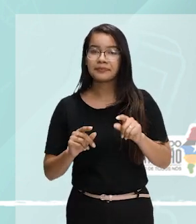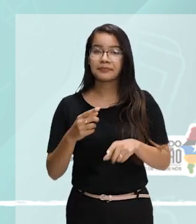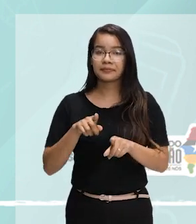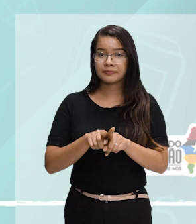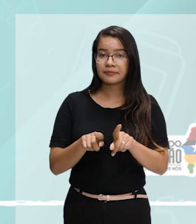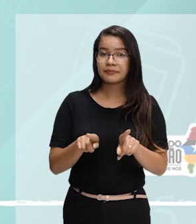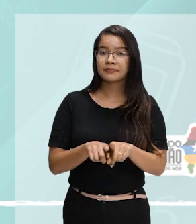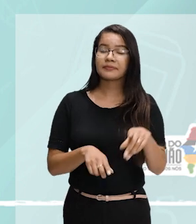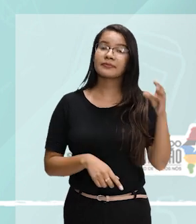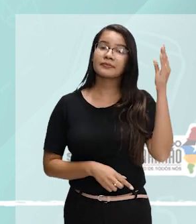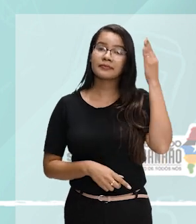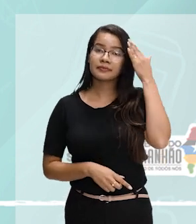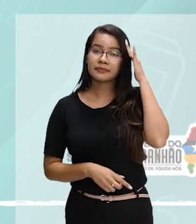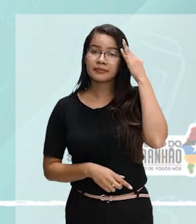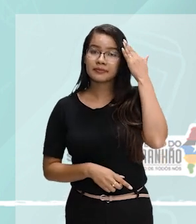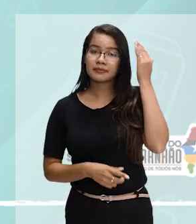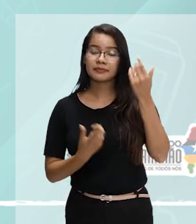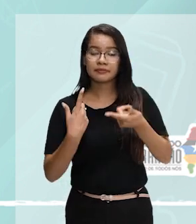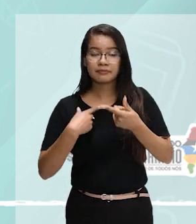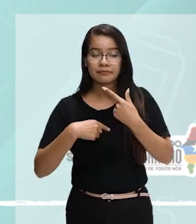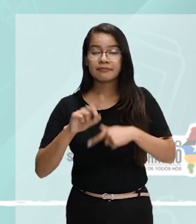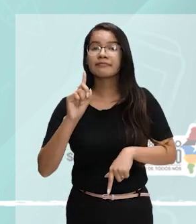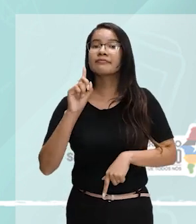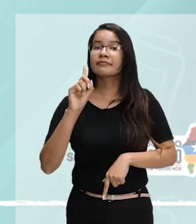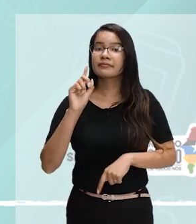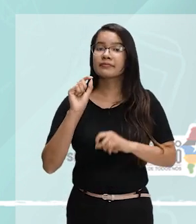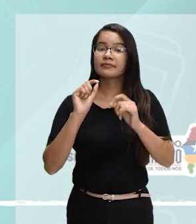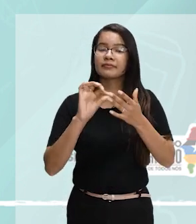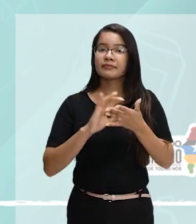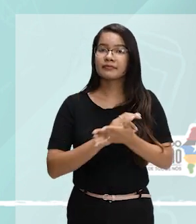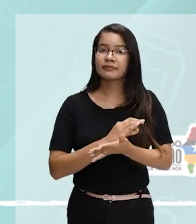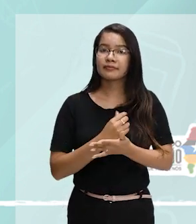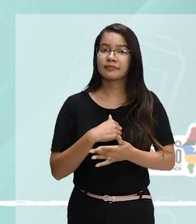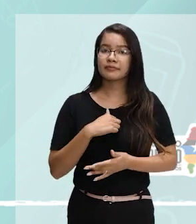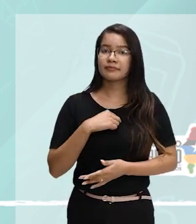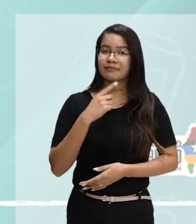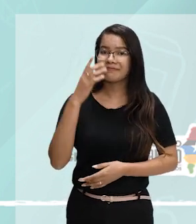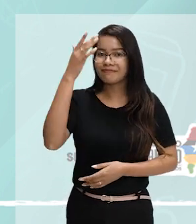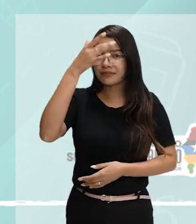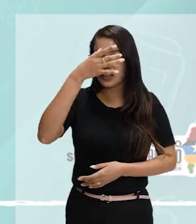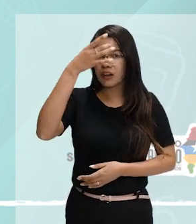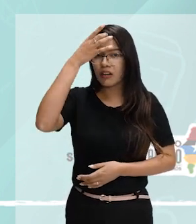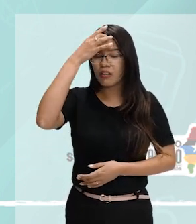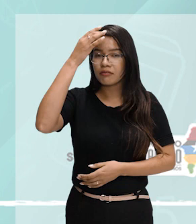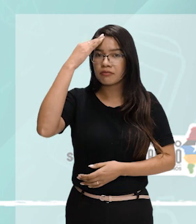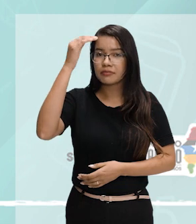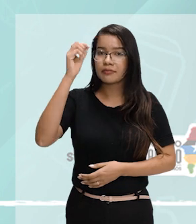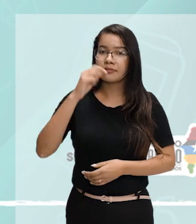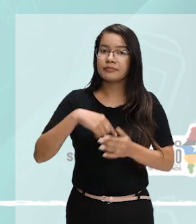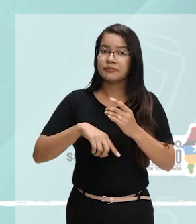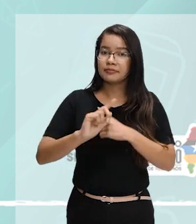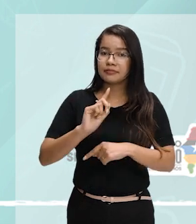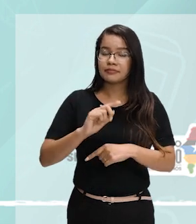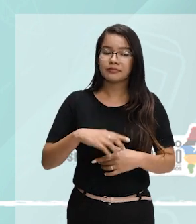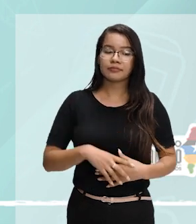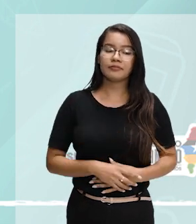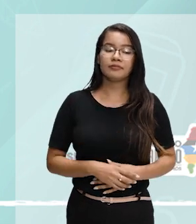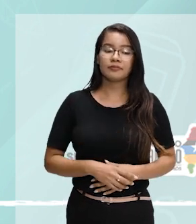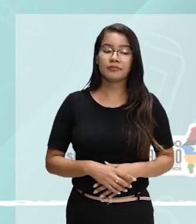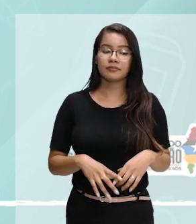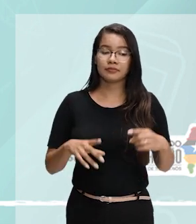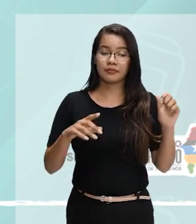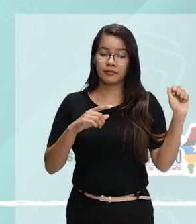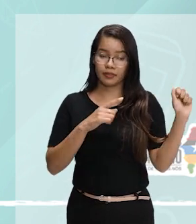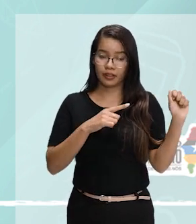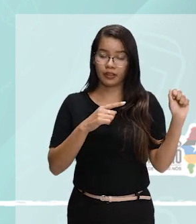compreender além, tá bom? Do que está escrito ali, eu vou além, eu vou depreender, tá bom? Romances